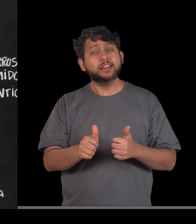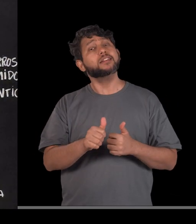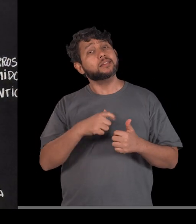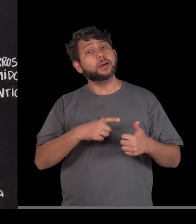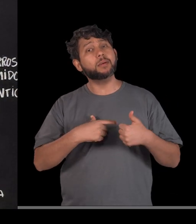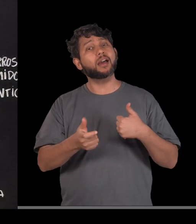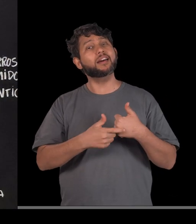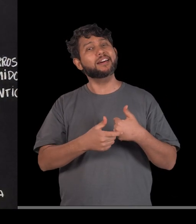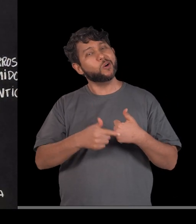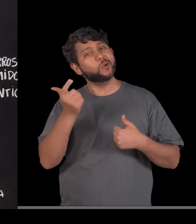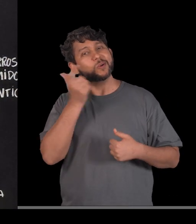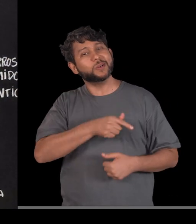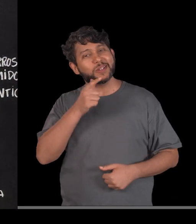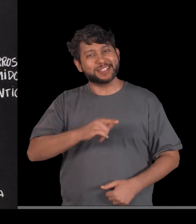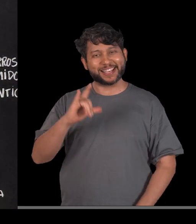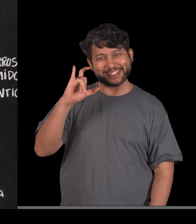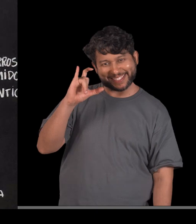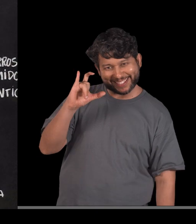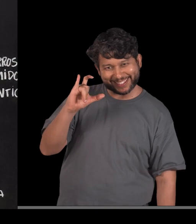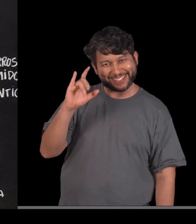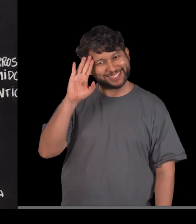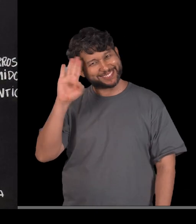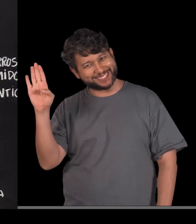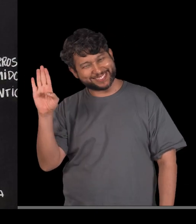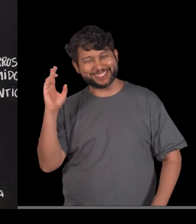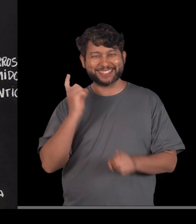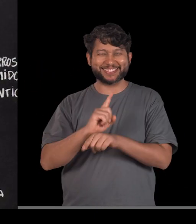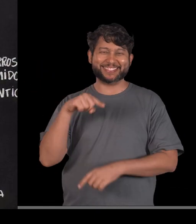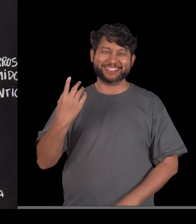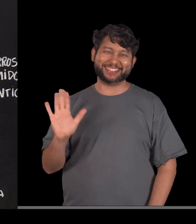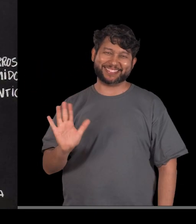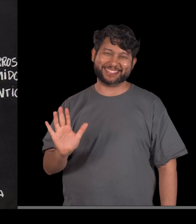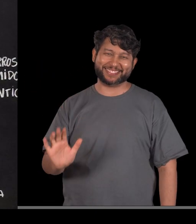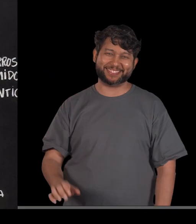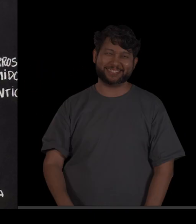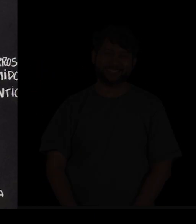você, e segue a gente lá no Instagram, Prof. Rafael Barreto. Valeu? Até a próxima!